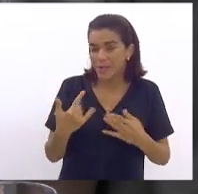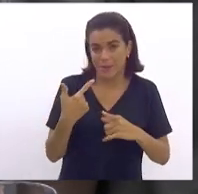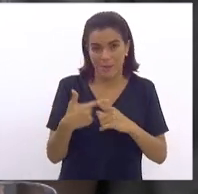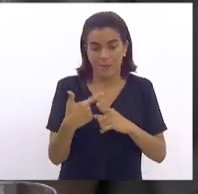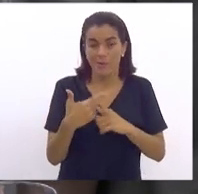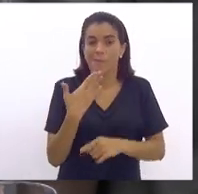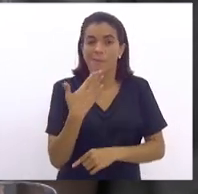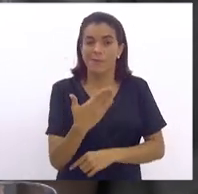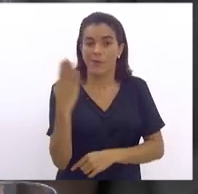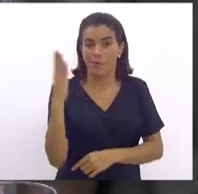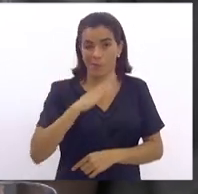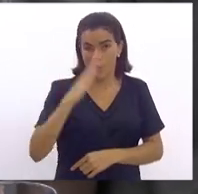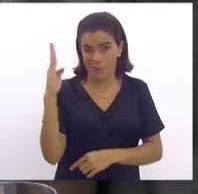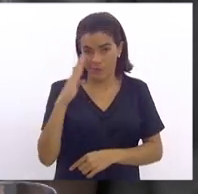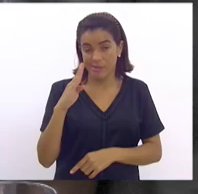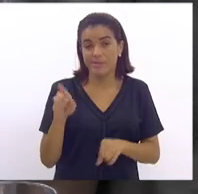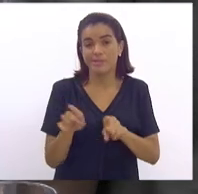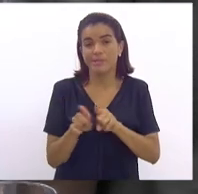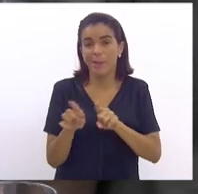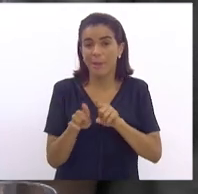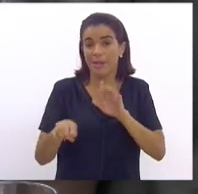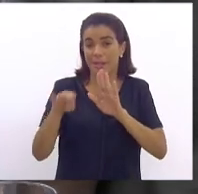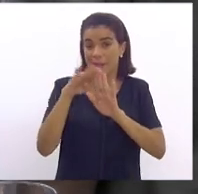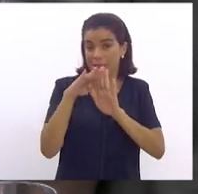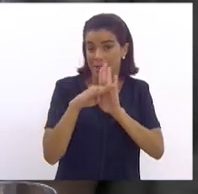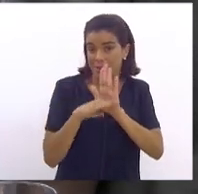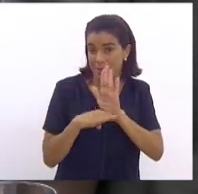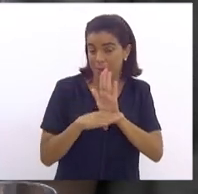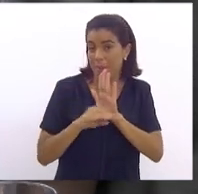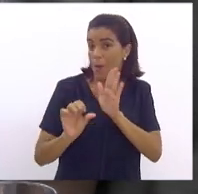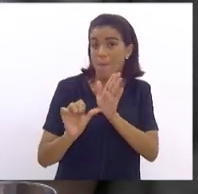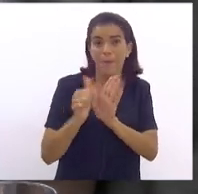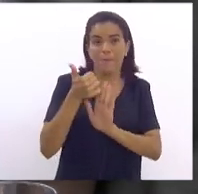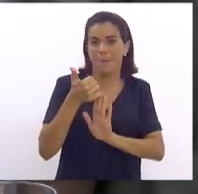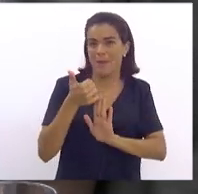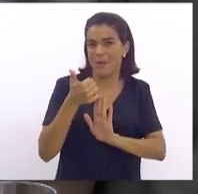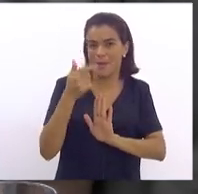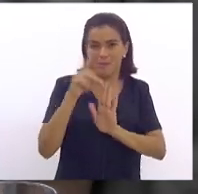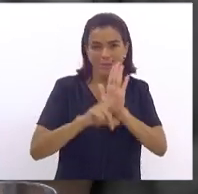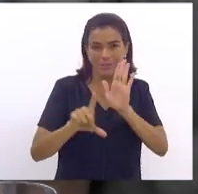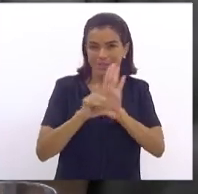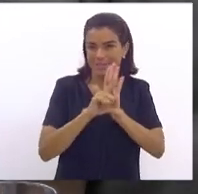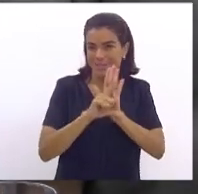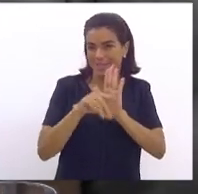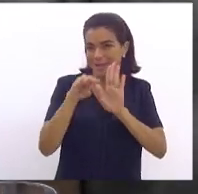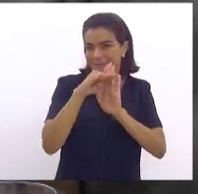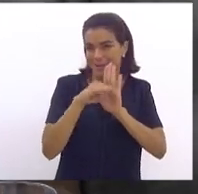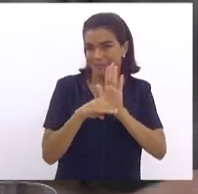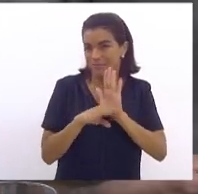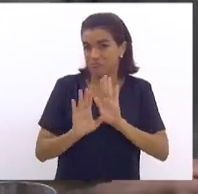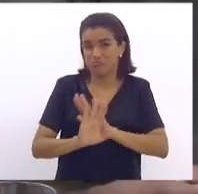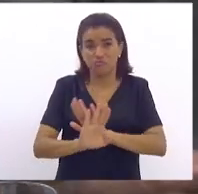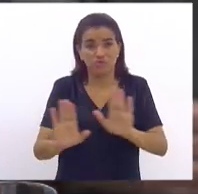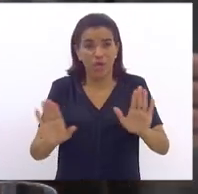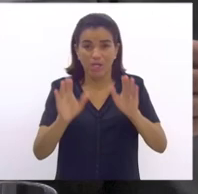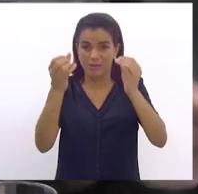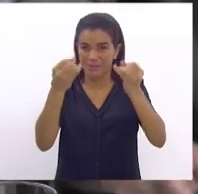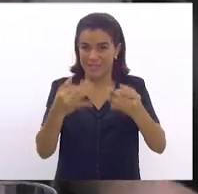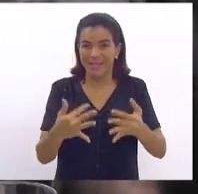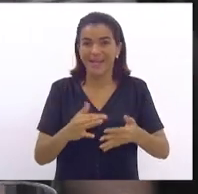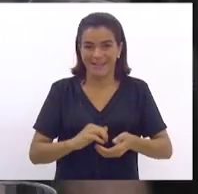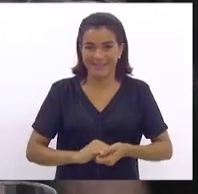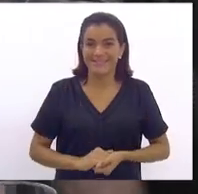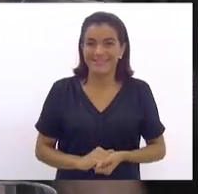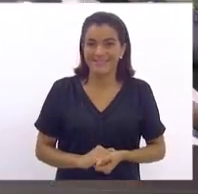de urgência e está na pauta de quinta-feira, é o primeiro projeto da pauta. Então, vamos votar. Só isso, eu queria só explicar. Discutir,